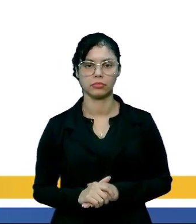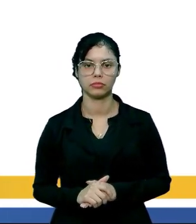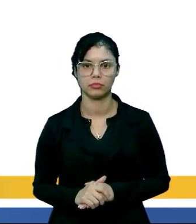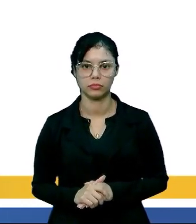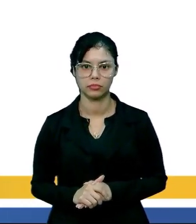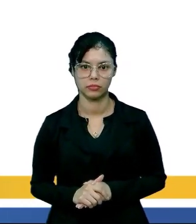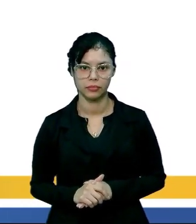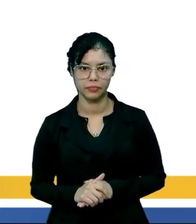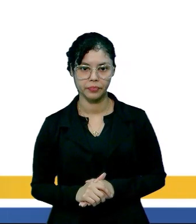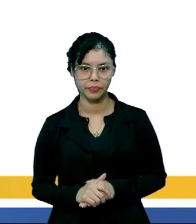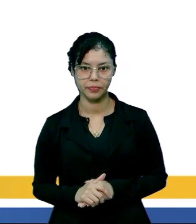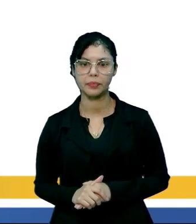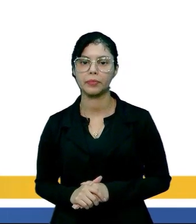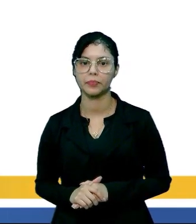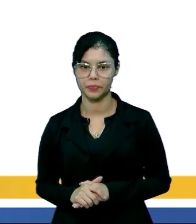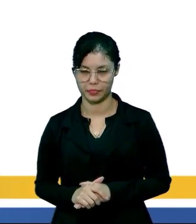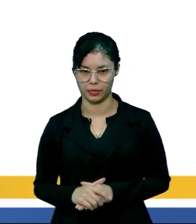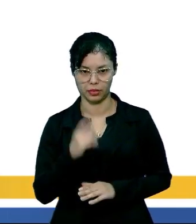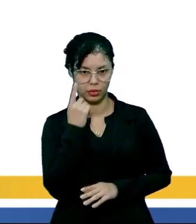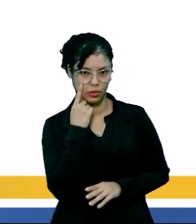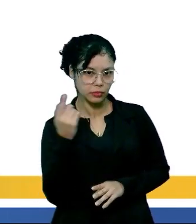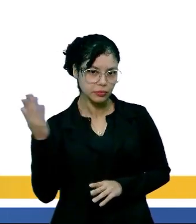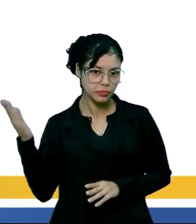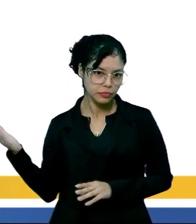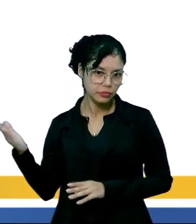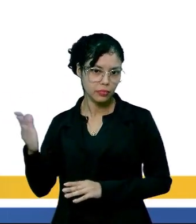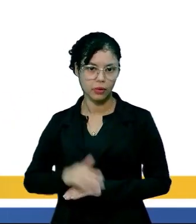BC. Olha aí.